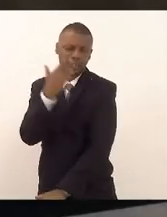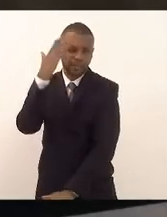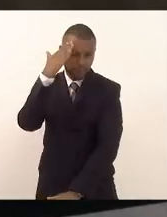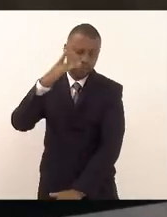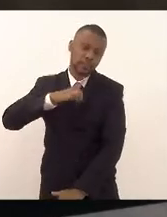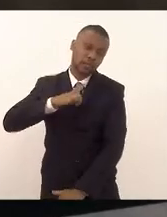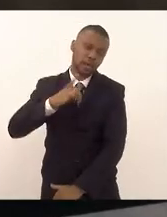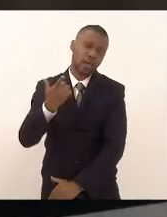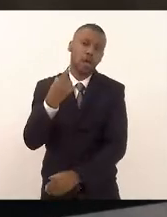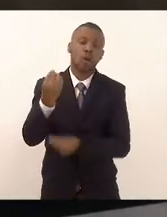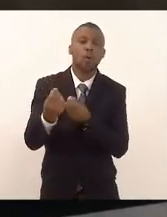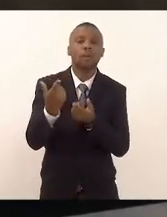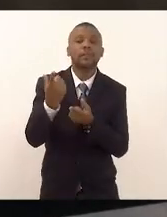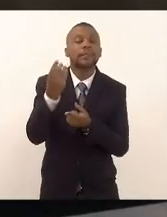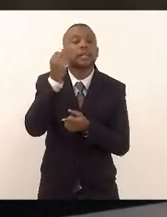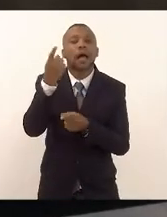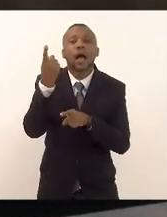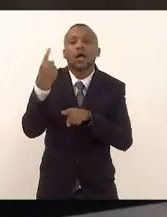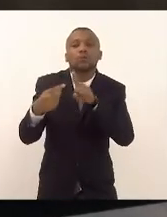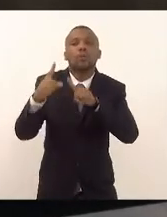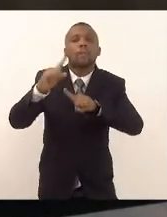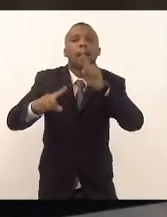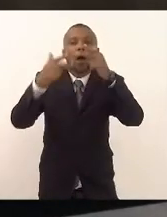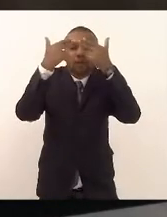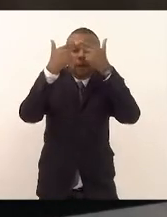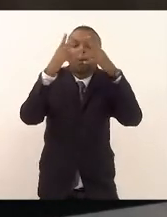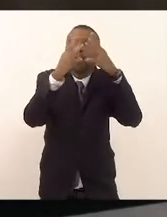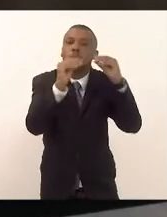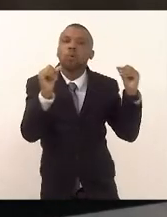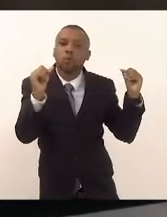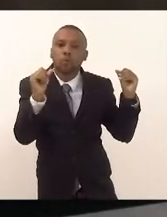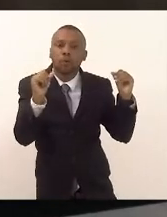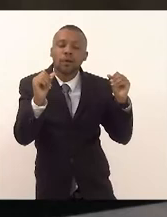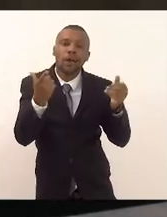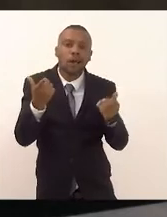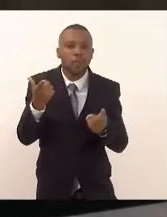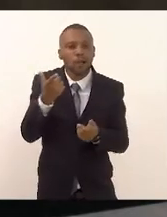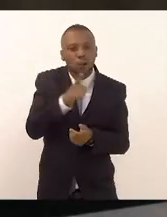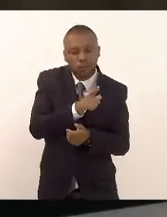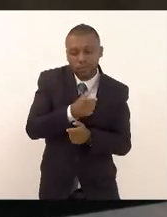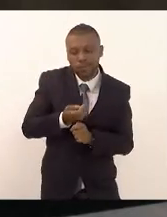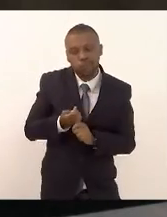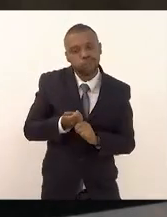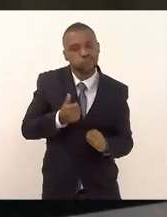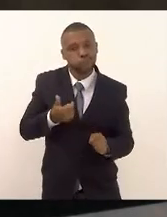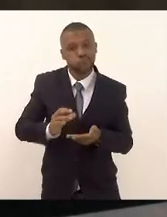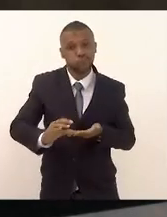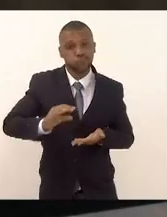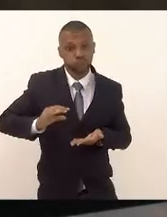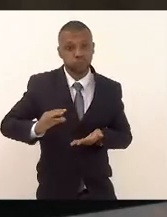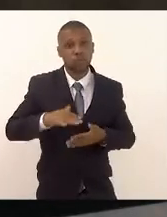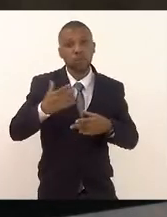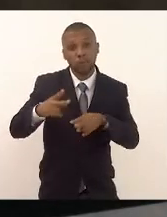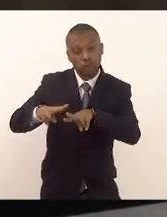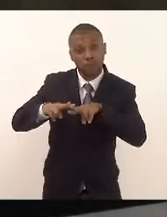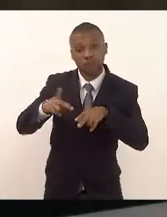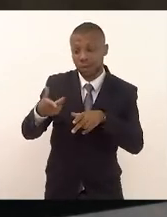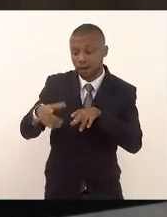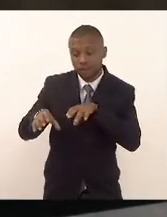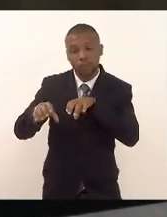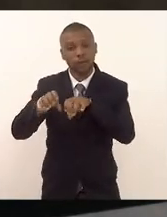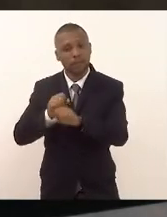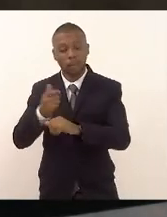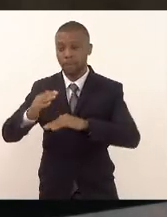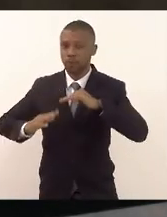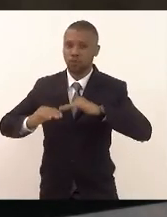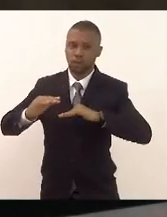Estado e uma maneira de superar é a mulher conseguir independência financeira e, para isso, a formação profissional é muito importante. Portanto, cumprimento